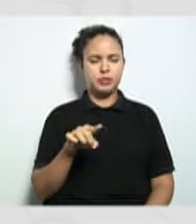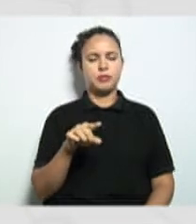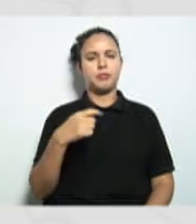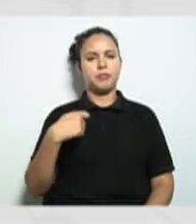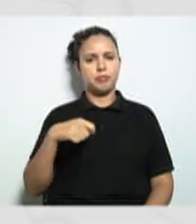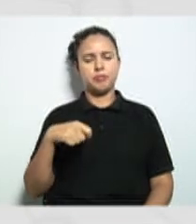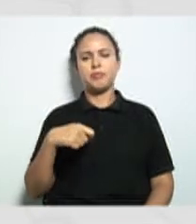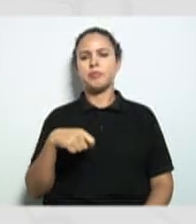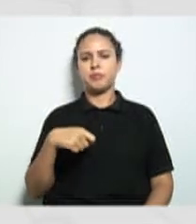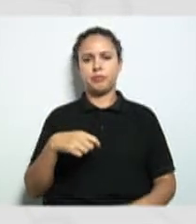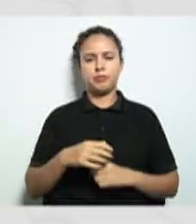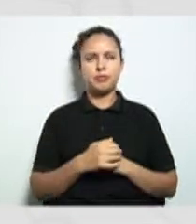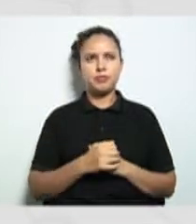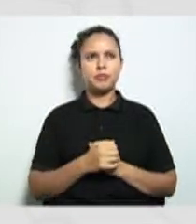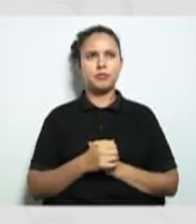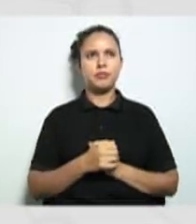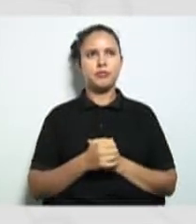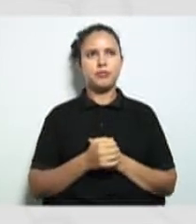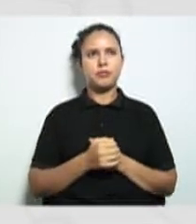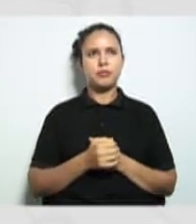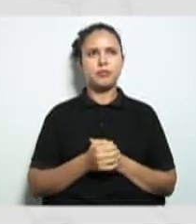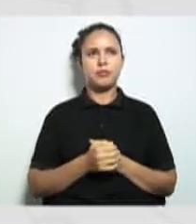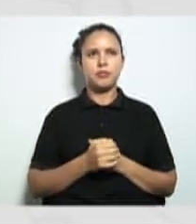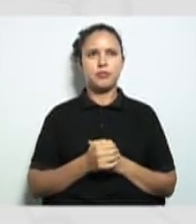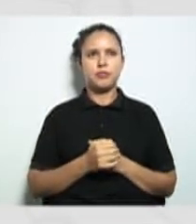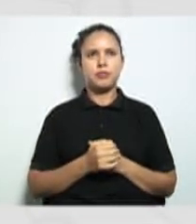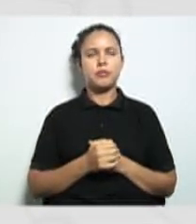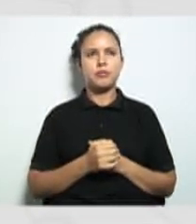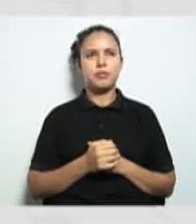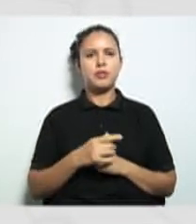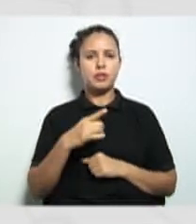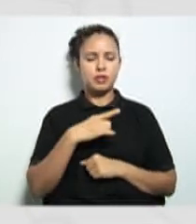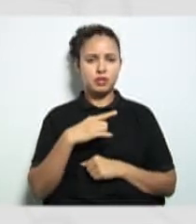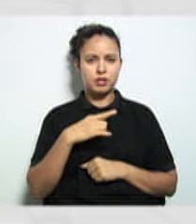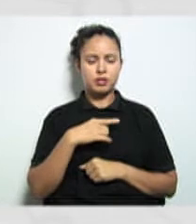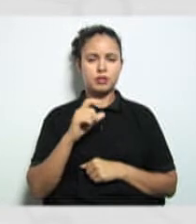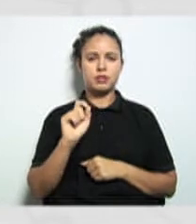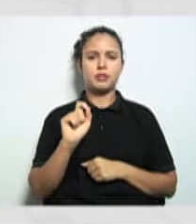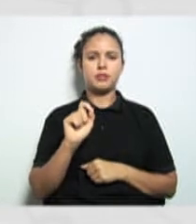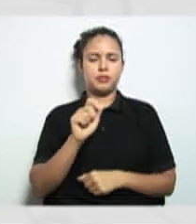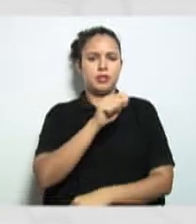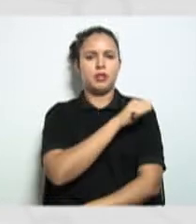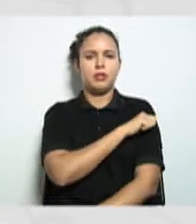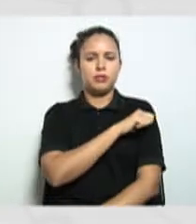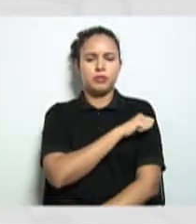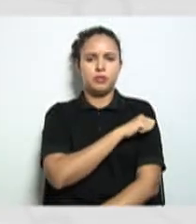banner. Além disso, nós temos aí a participação